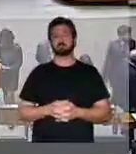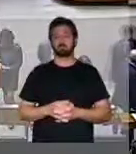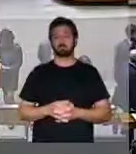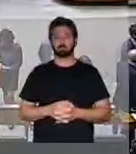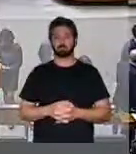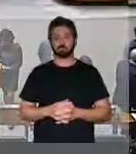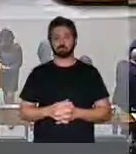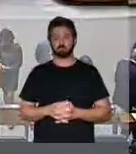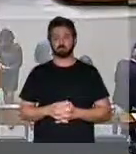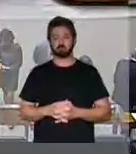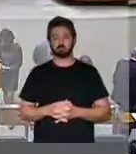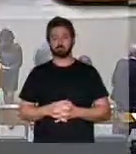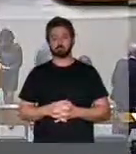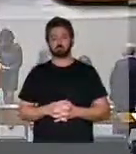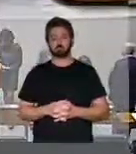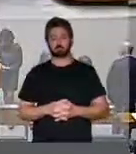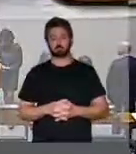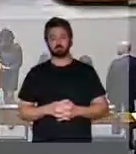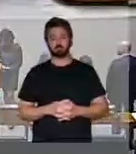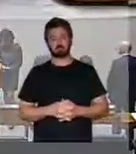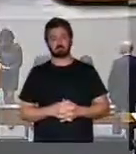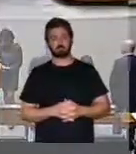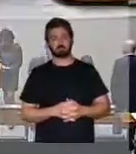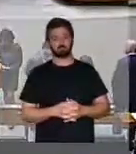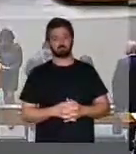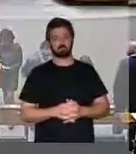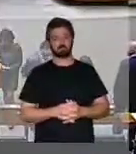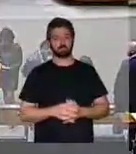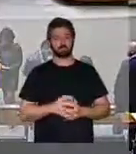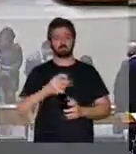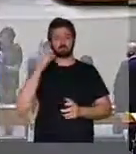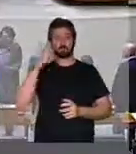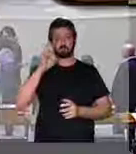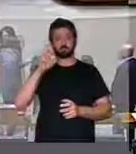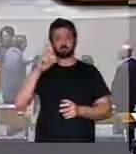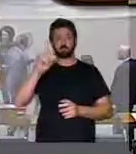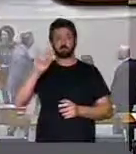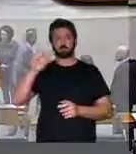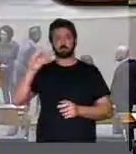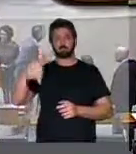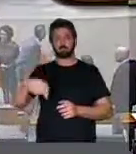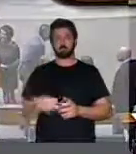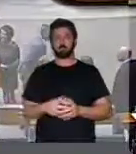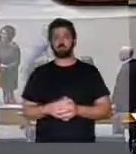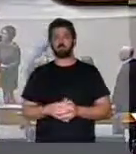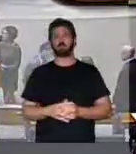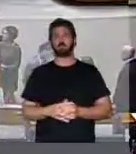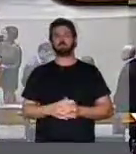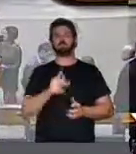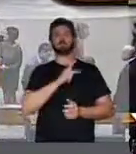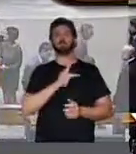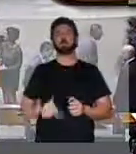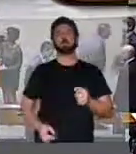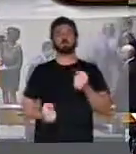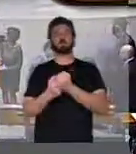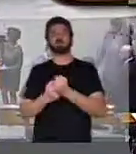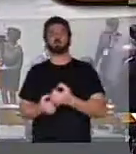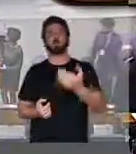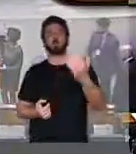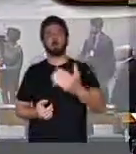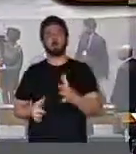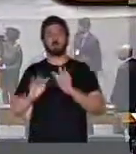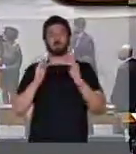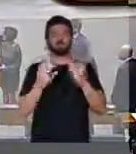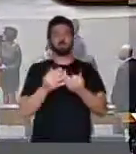visto que não tem nada. Não temos as garantias necessárias. Deputado Edmilson Rodrigues, antes de encerrar. Presidente, eu queria me solidarizar com